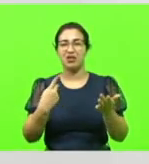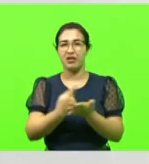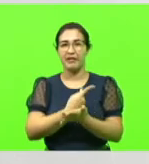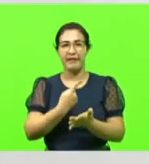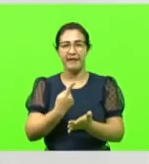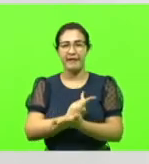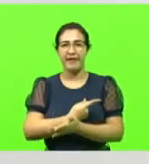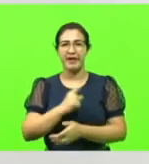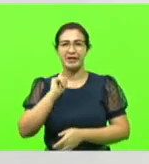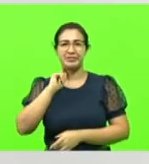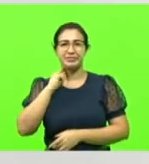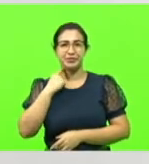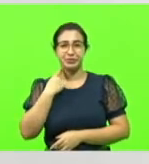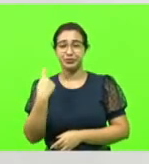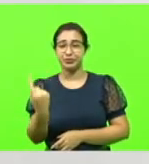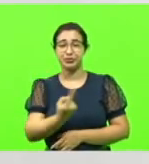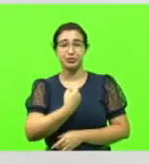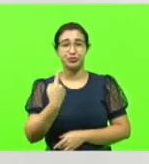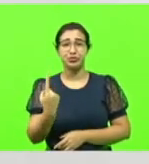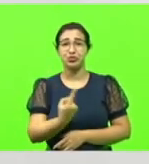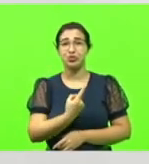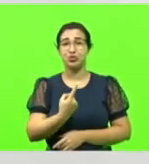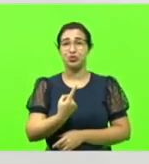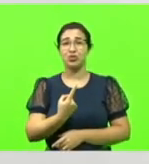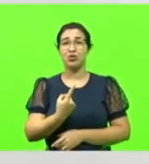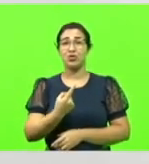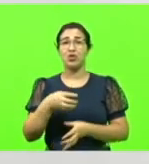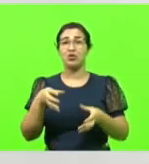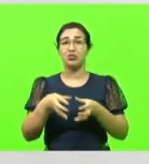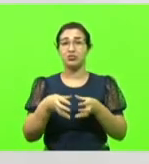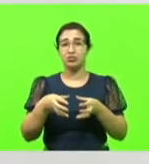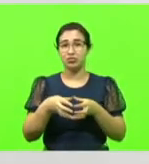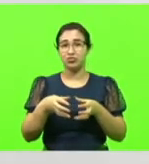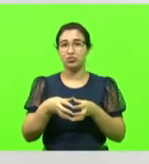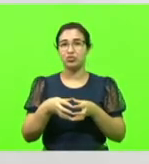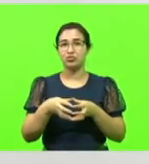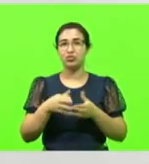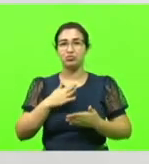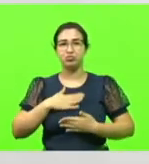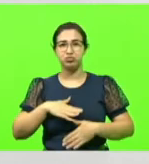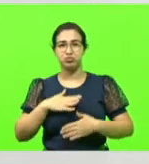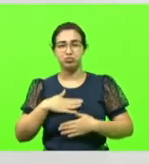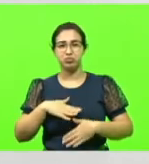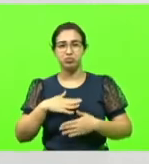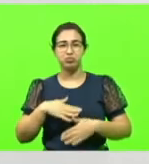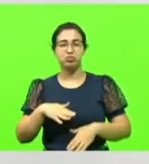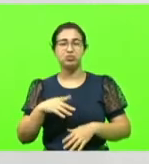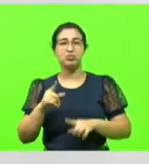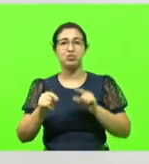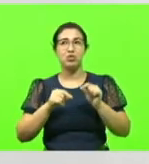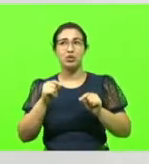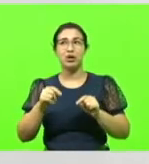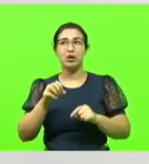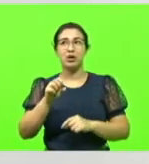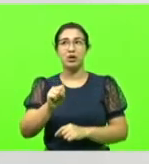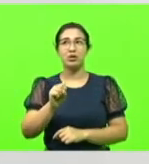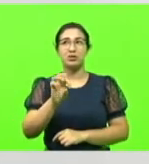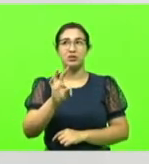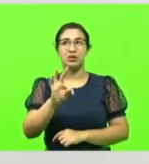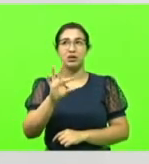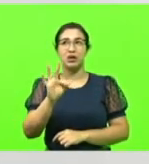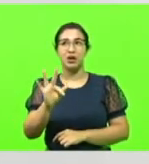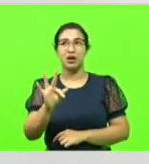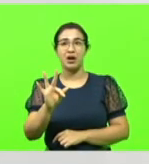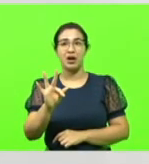Nós, conservadores, temos vocês, ministros do Supremo Tribunal Federal, não o Supremo. O Supremo é algo que não